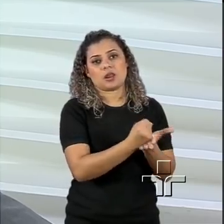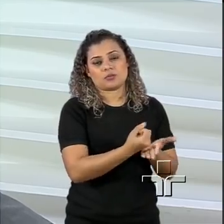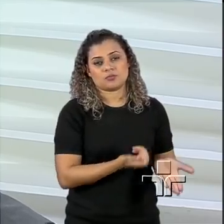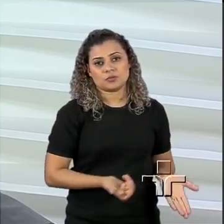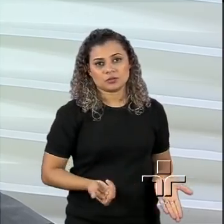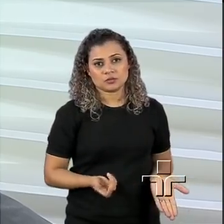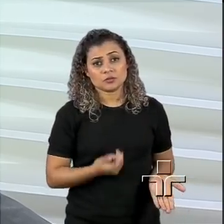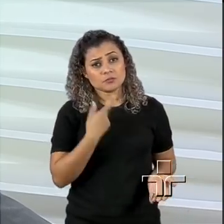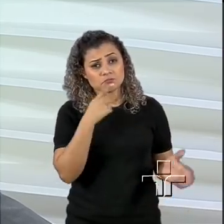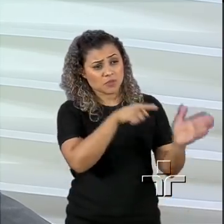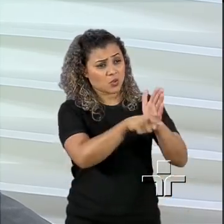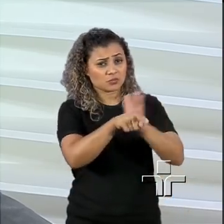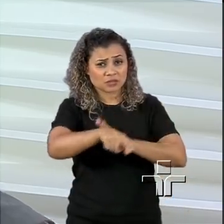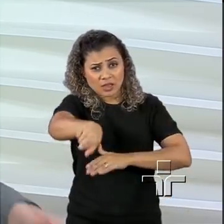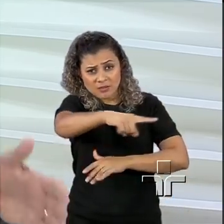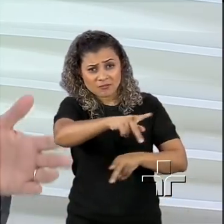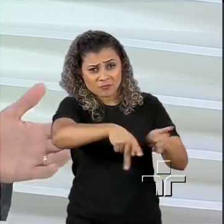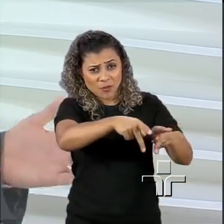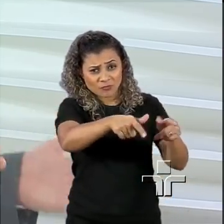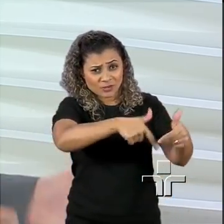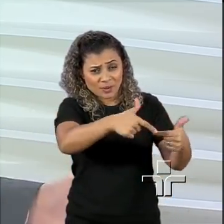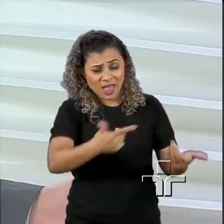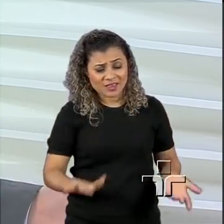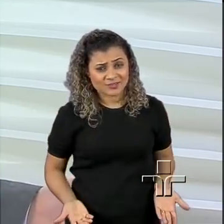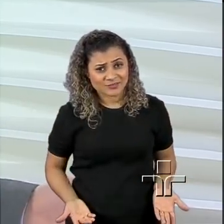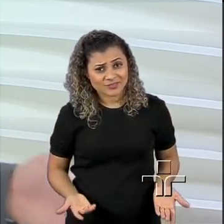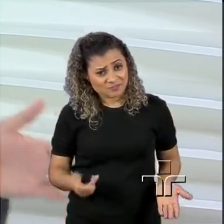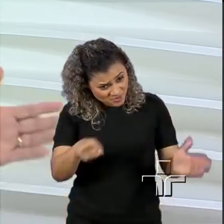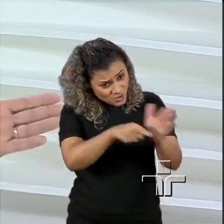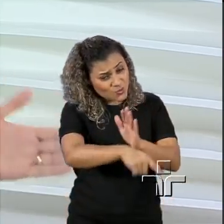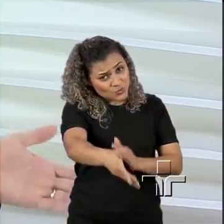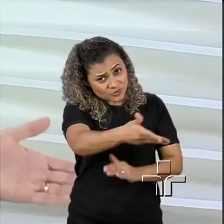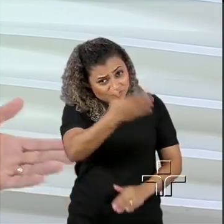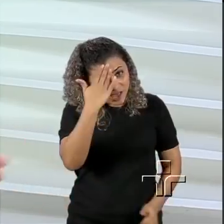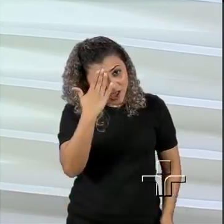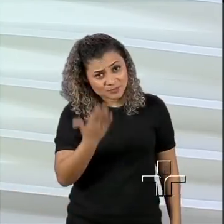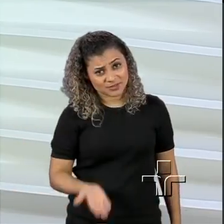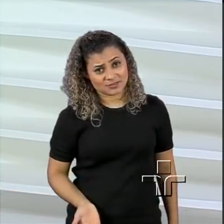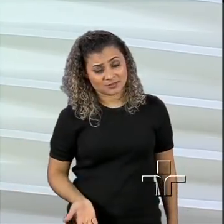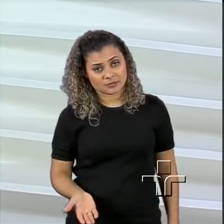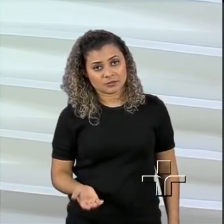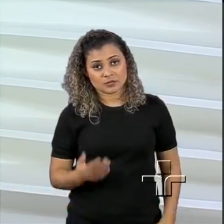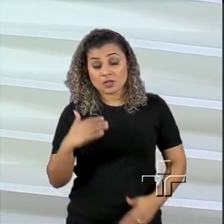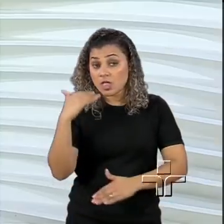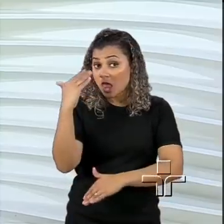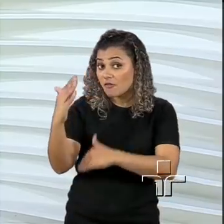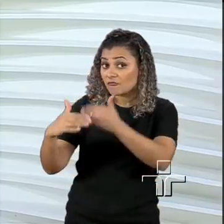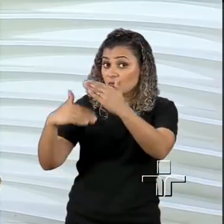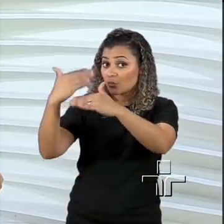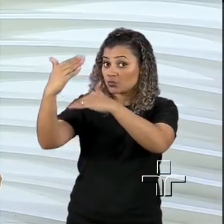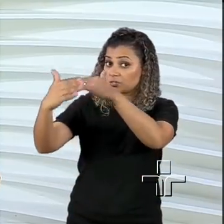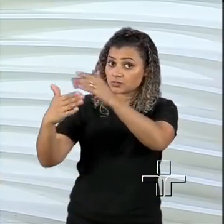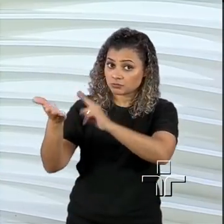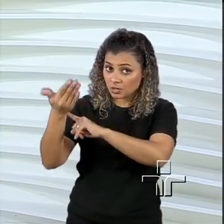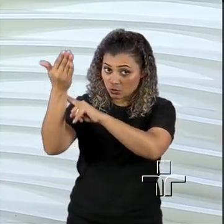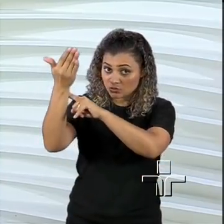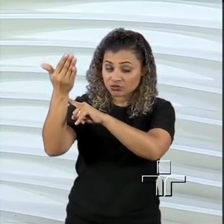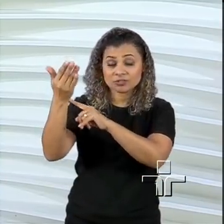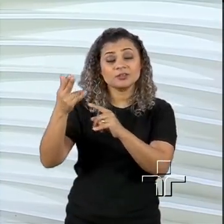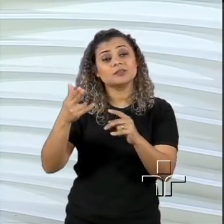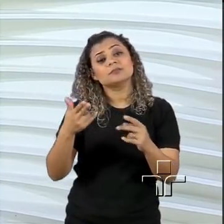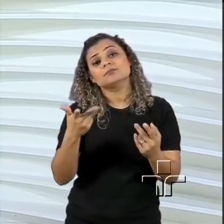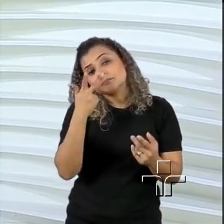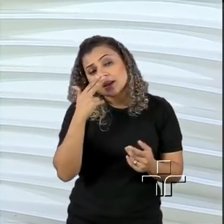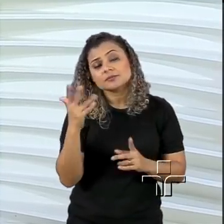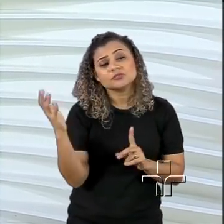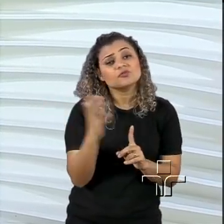trabalhadores que participaram do processo. É evidente que a evolução nos coloca em um outro momento, um